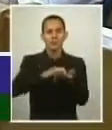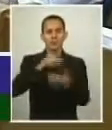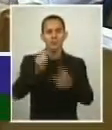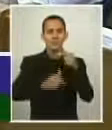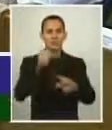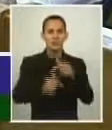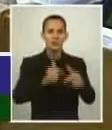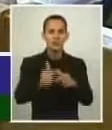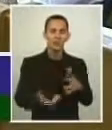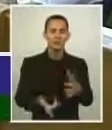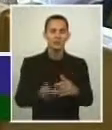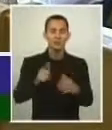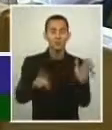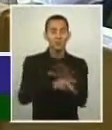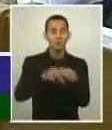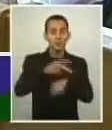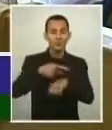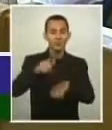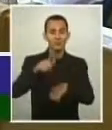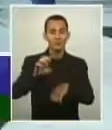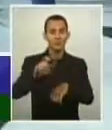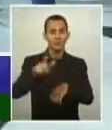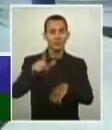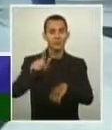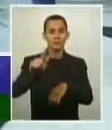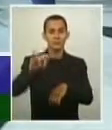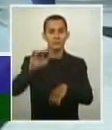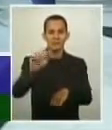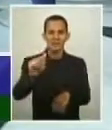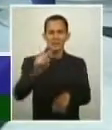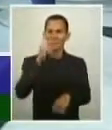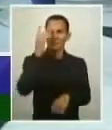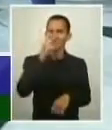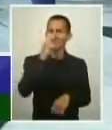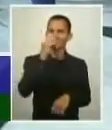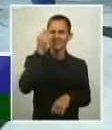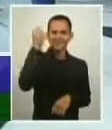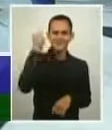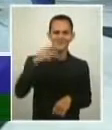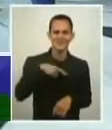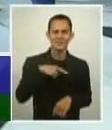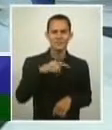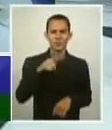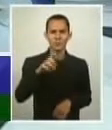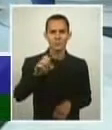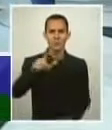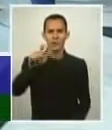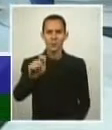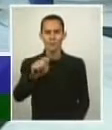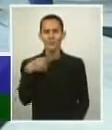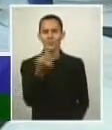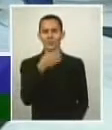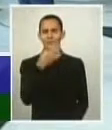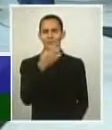operária na Bélgica eu para falar a verdade eu não sei se na época já existia o estado belga tal como nós